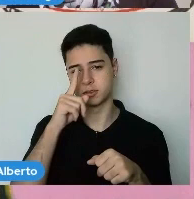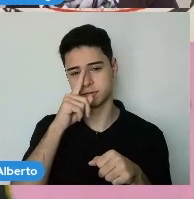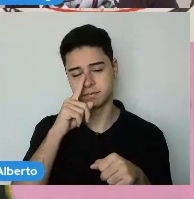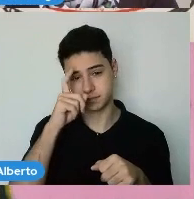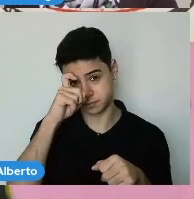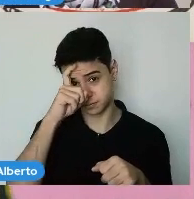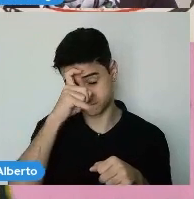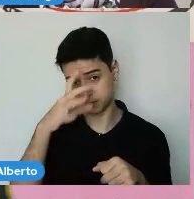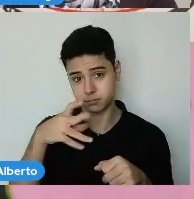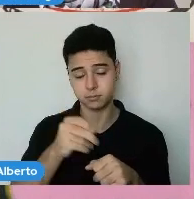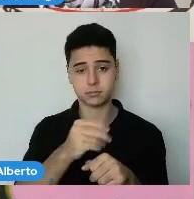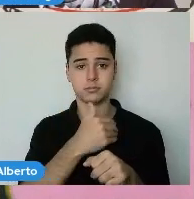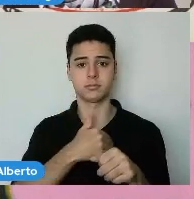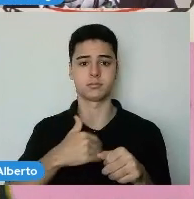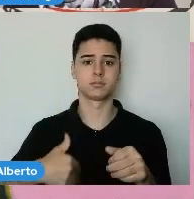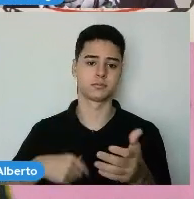militar.